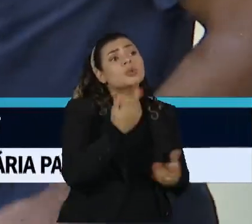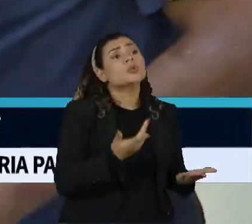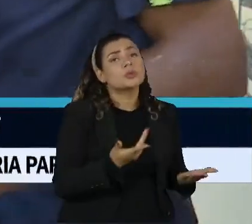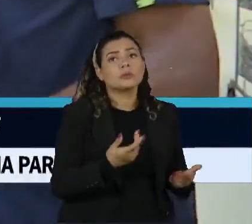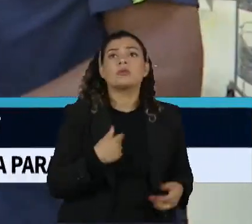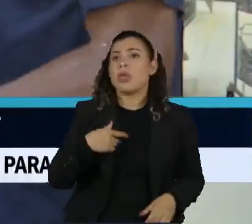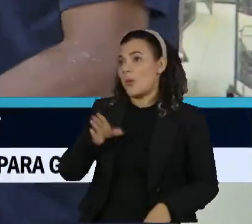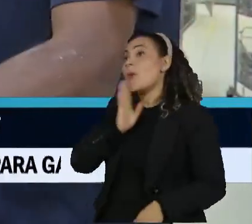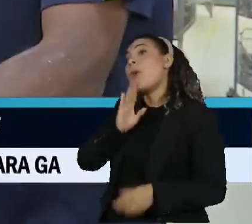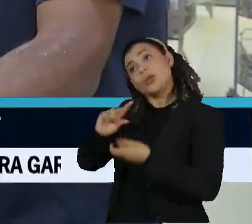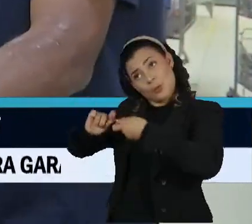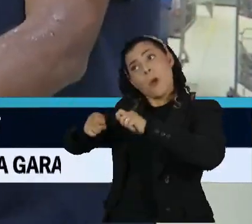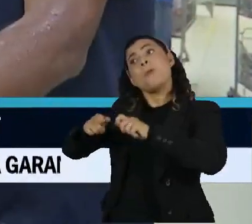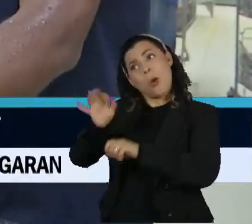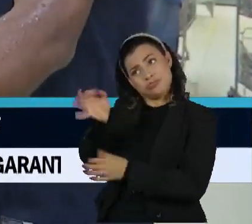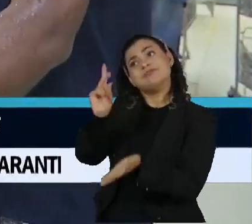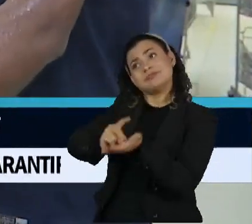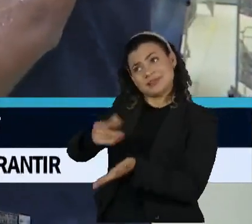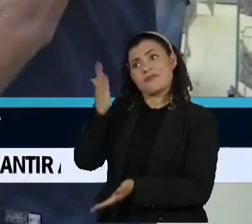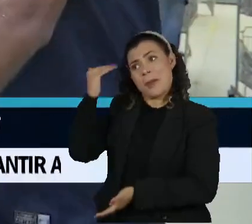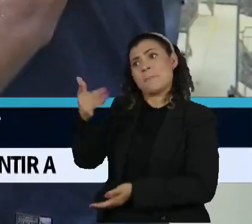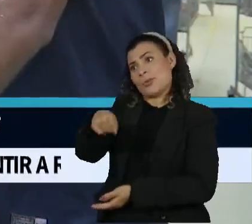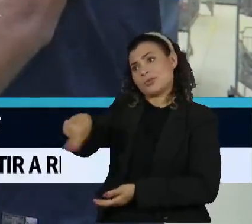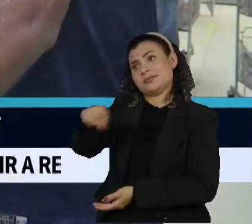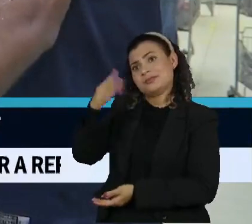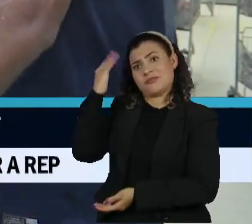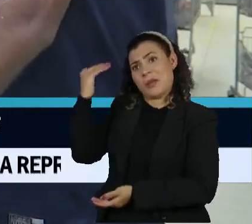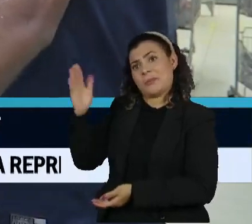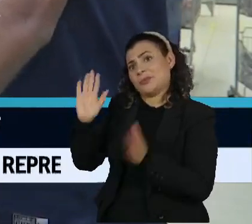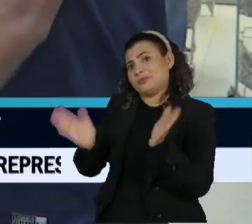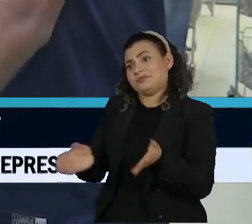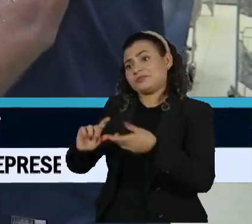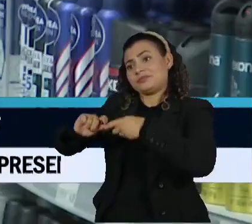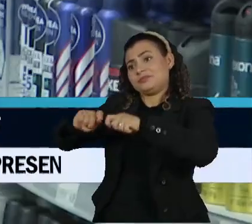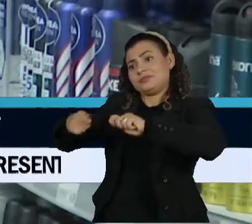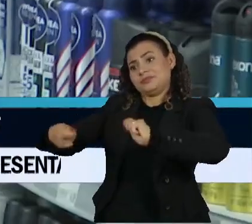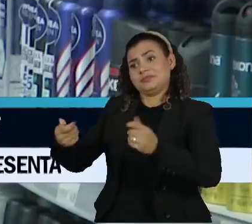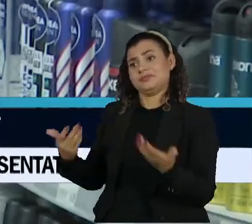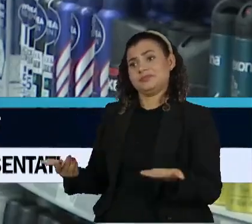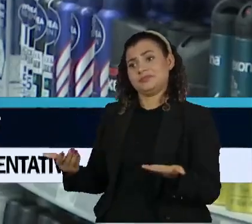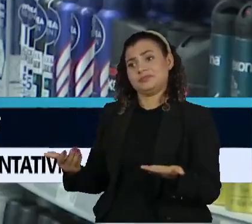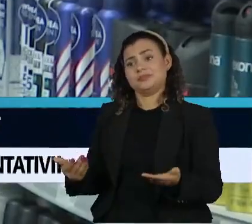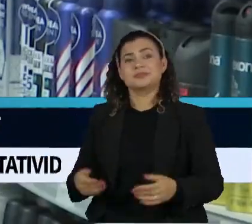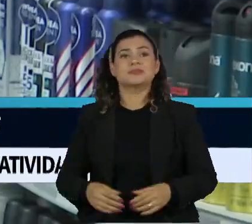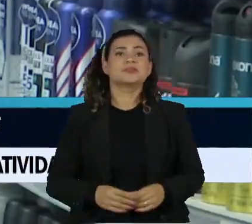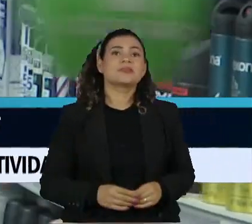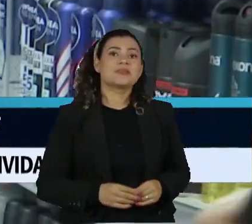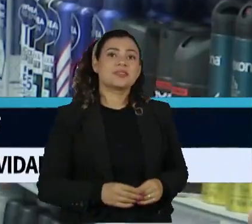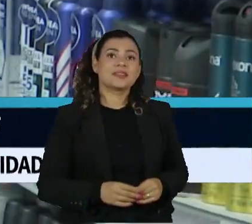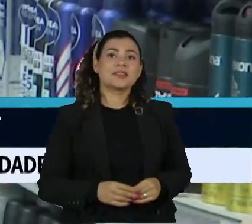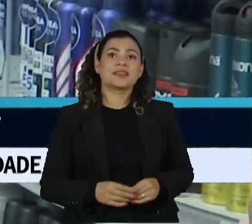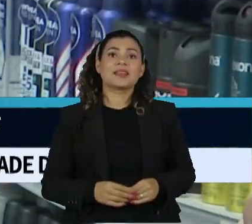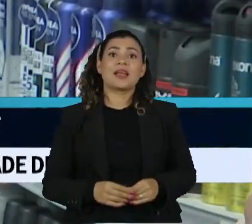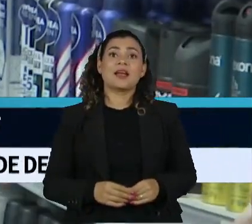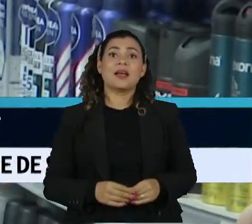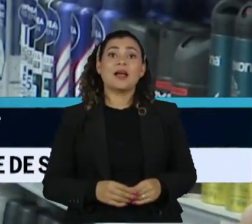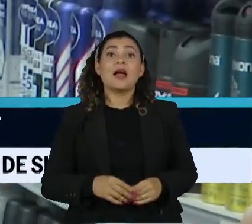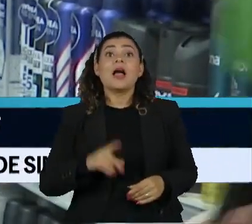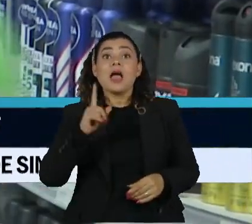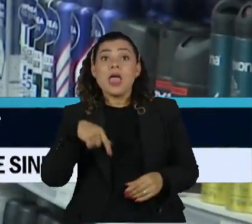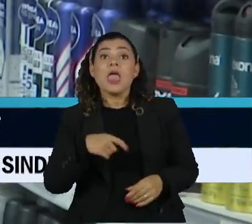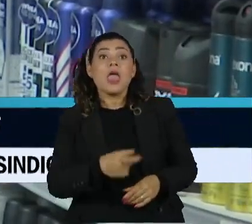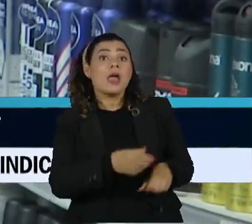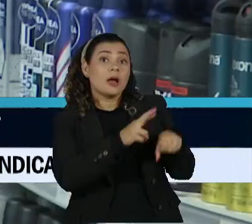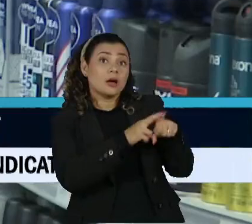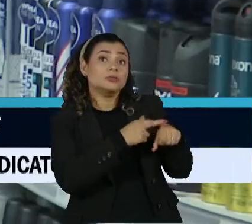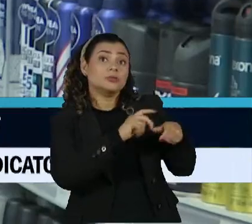como bombom. Não sei, sempre conheci como bombom. Então, pra mim, é bombom. Bombom. Mas tá escrito